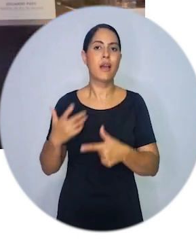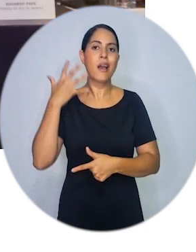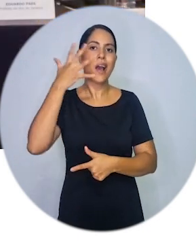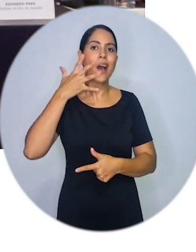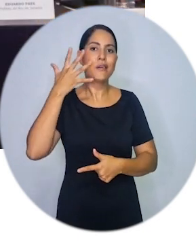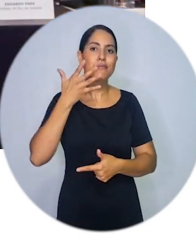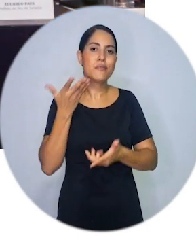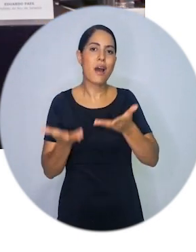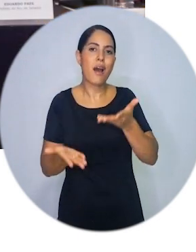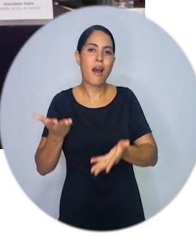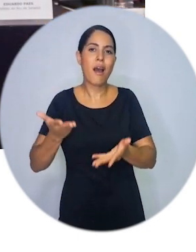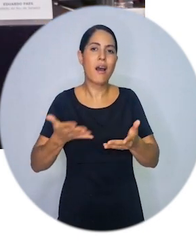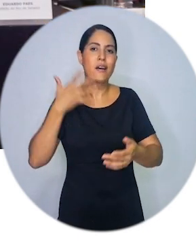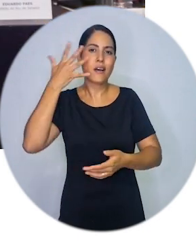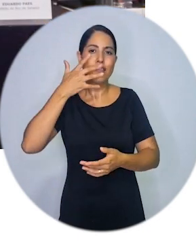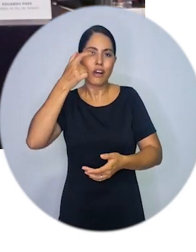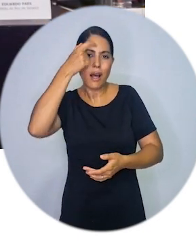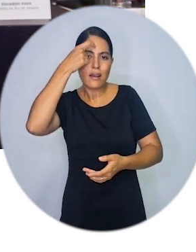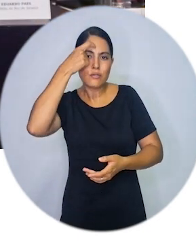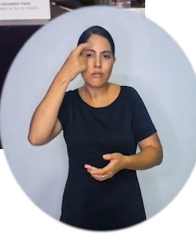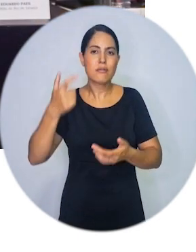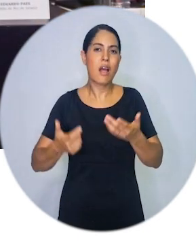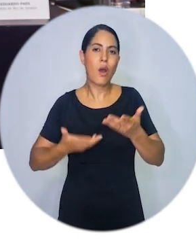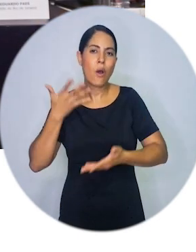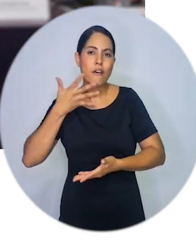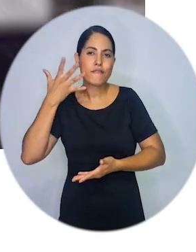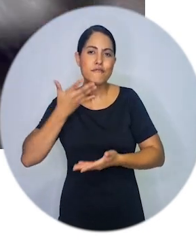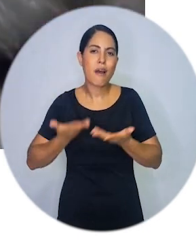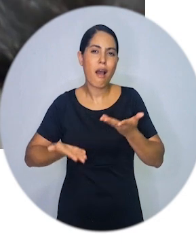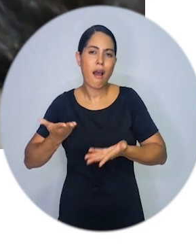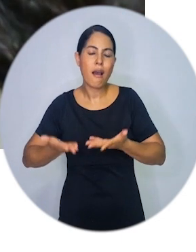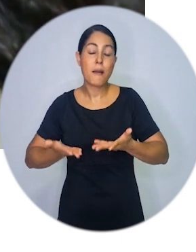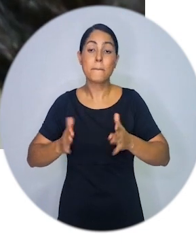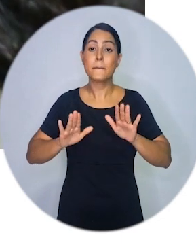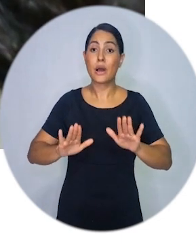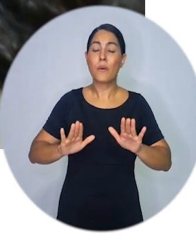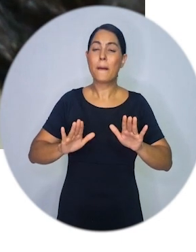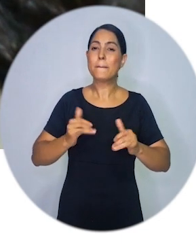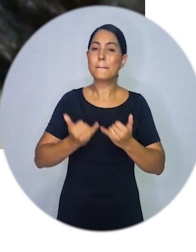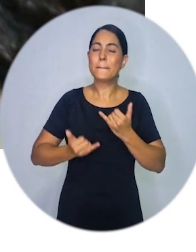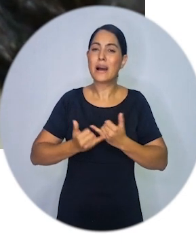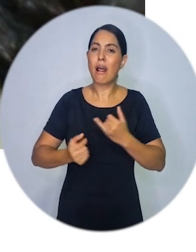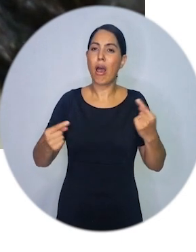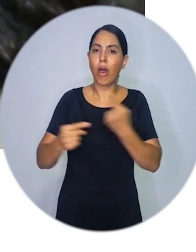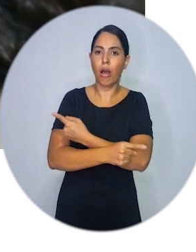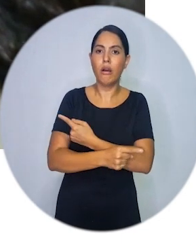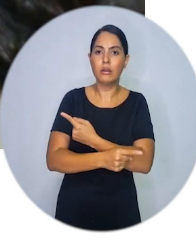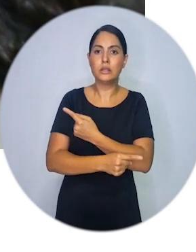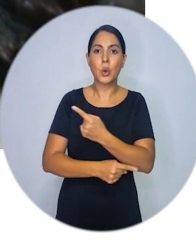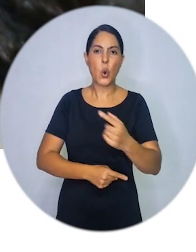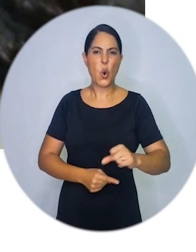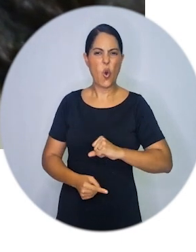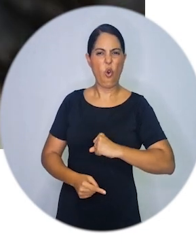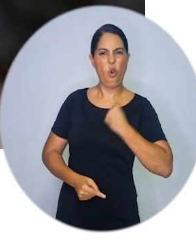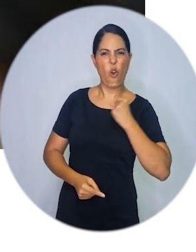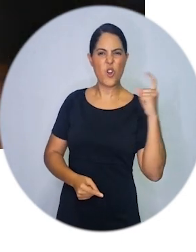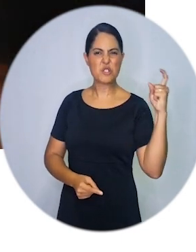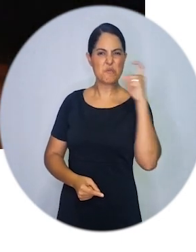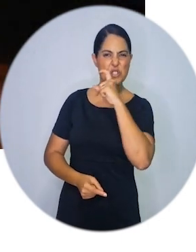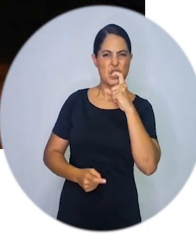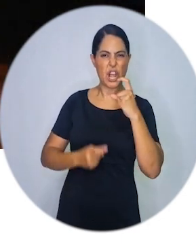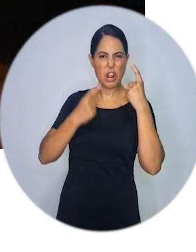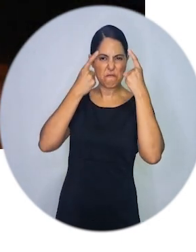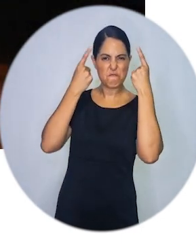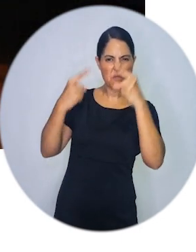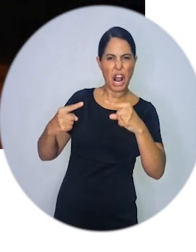razoável, do que a fala racional, do que a fala moderada. E, portanto, há um incentivo perverso para a difusão do ódio,